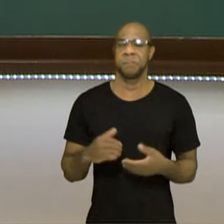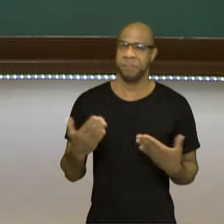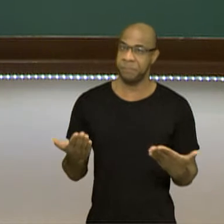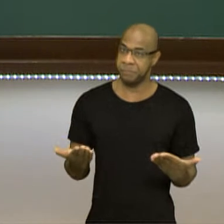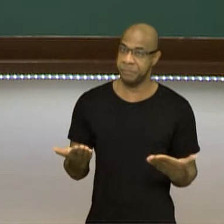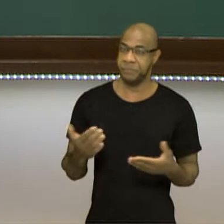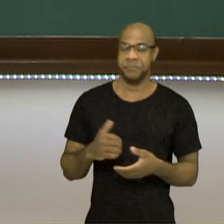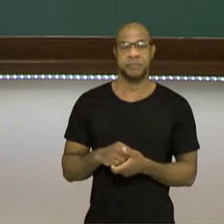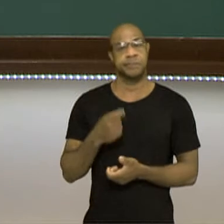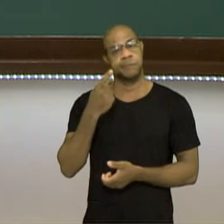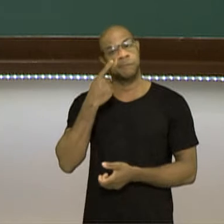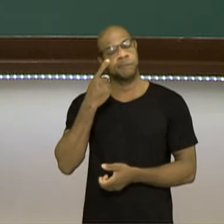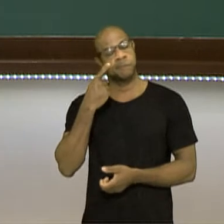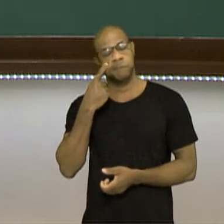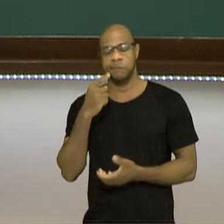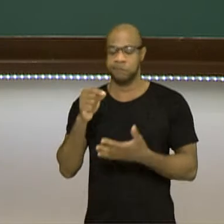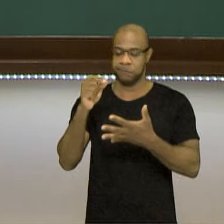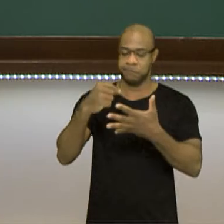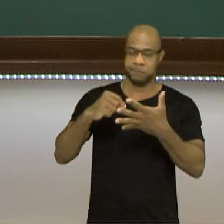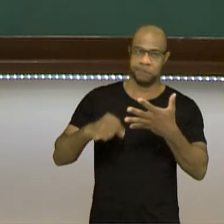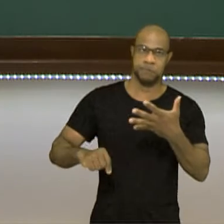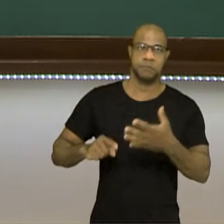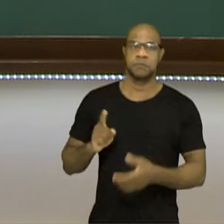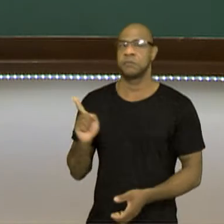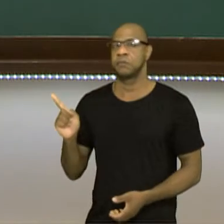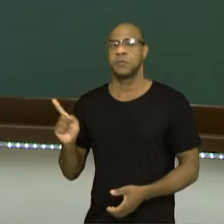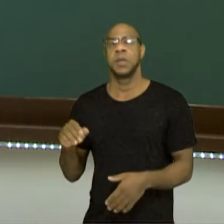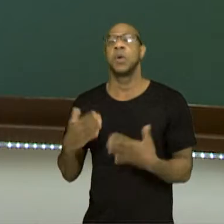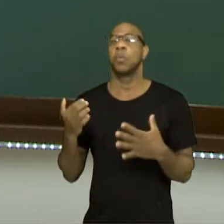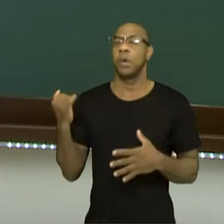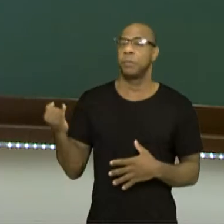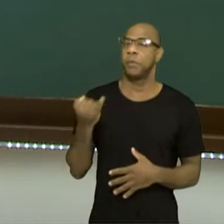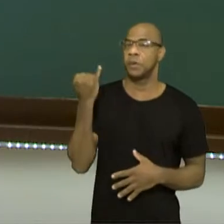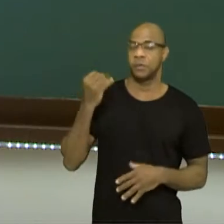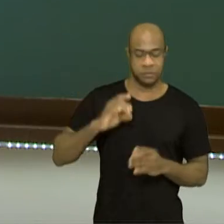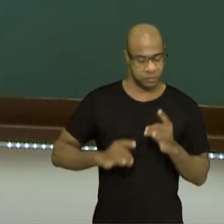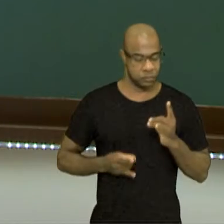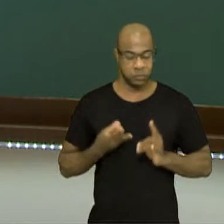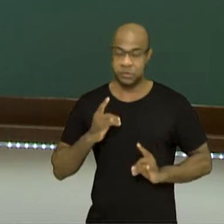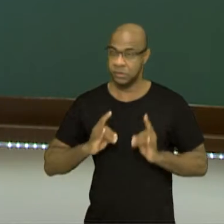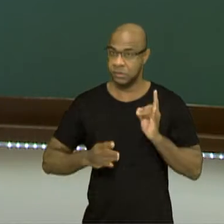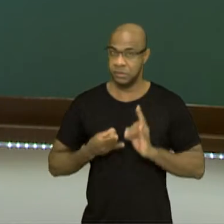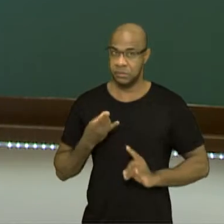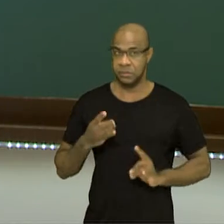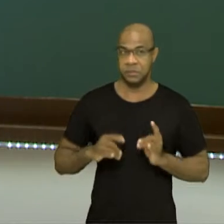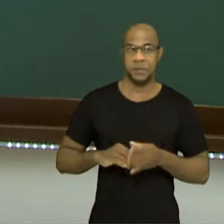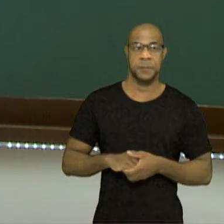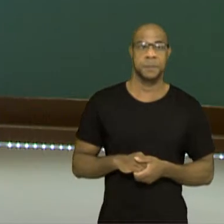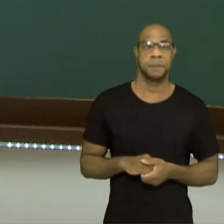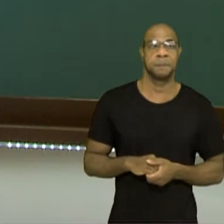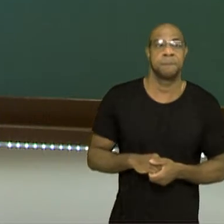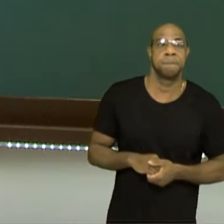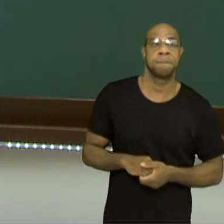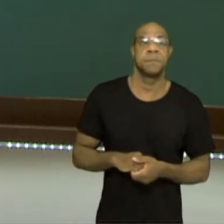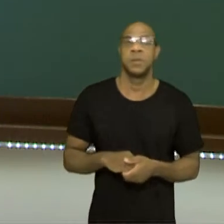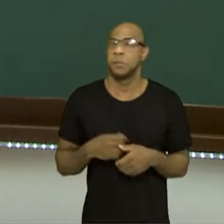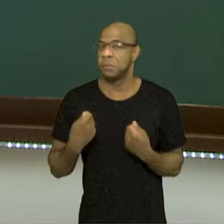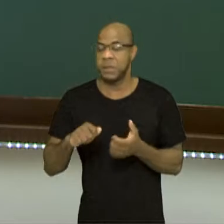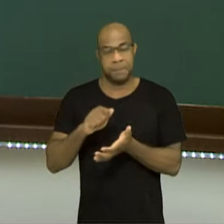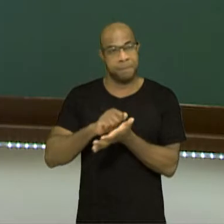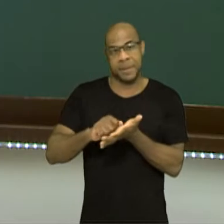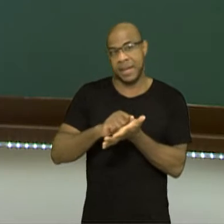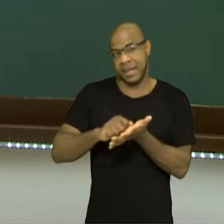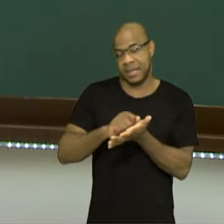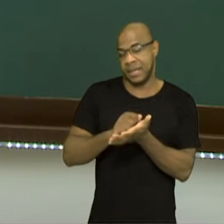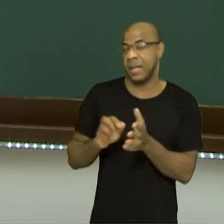Muito bem, vamos corrigir então? Então, qual que é a importância da testosterona? Você não precisa apagar a sua resposta se ela